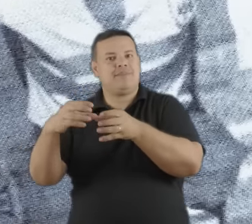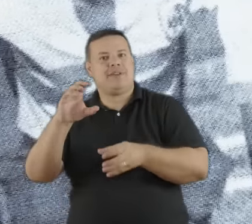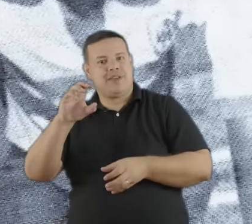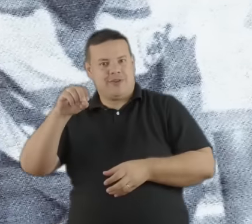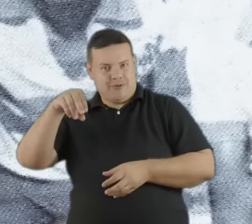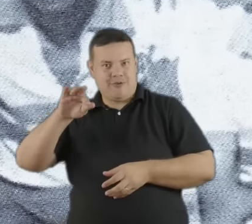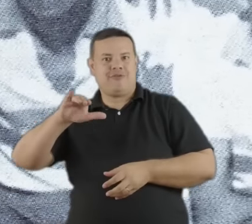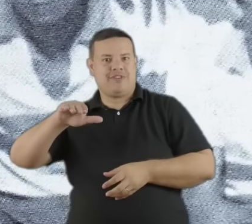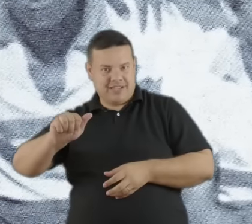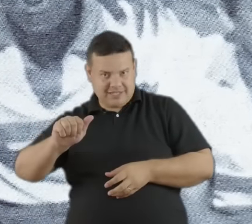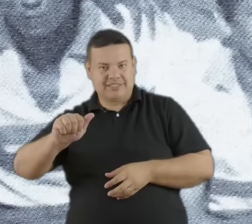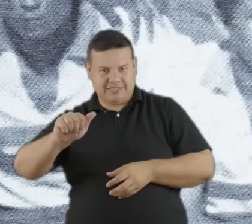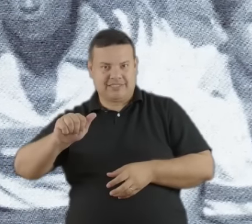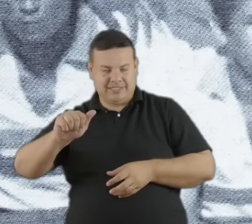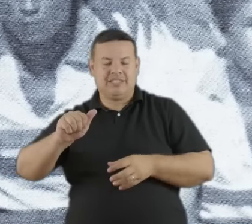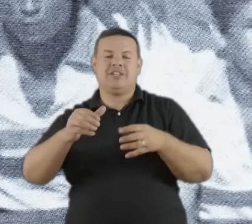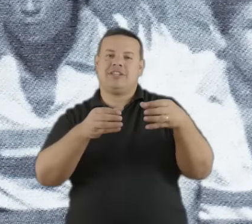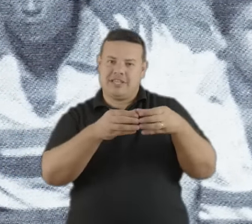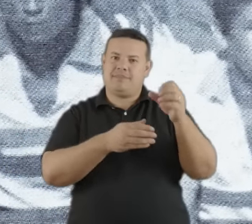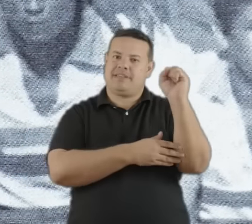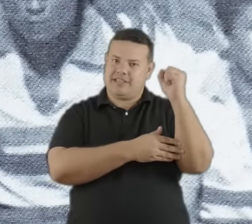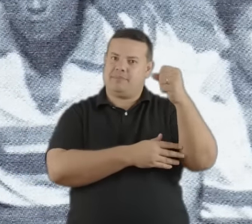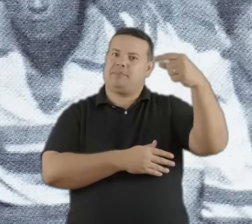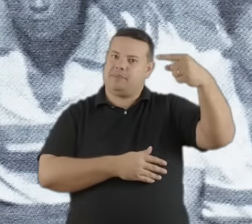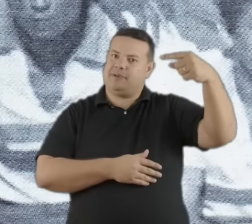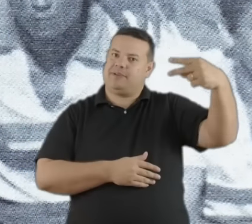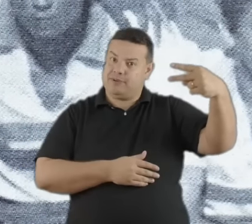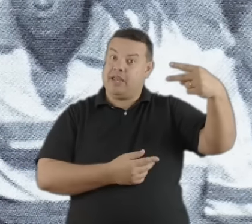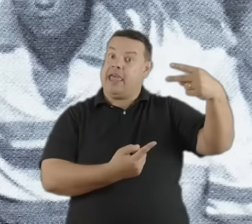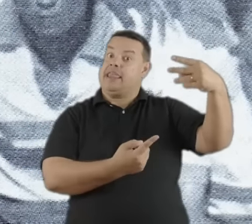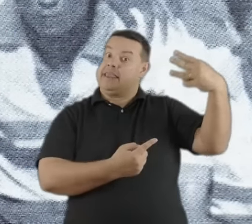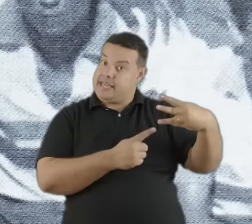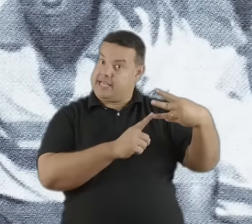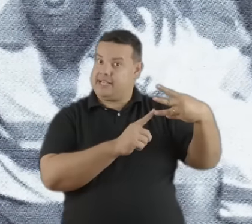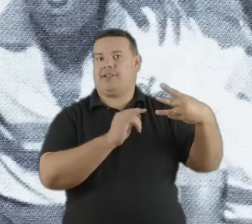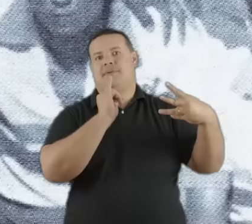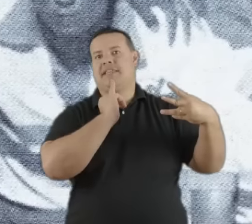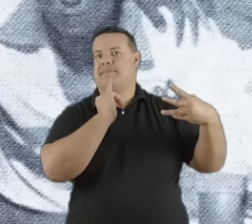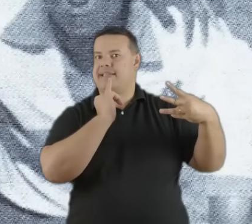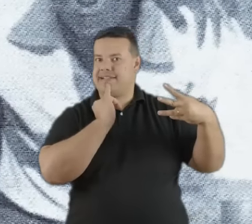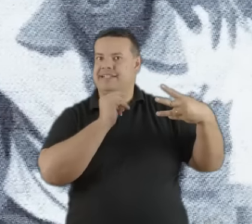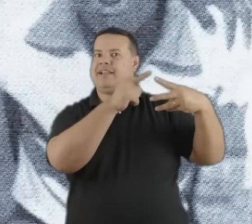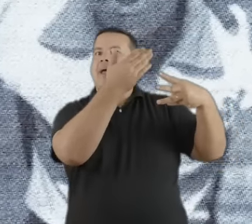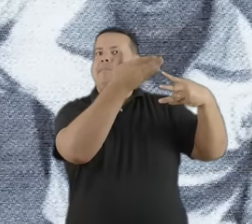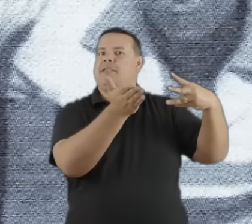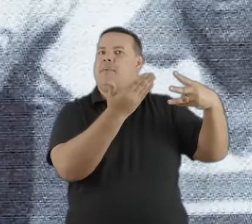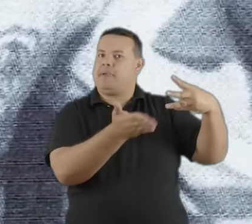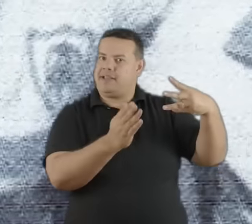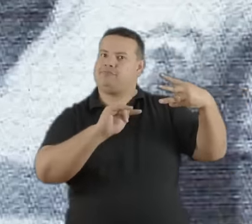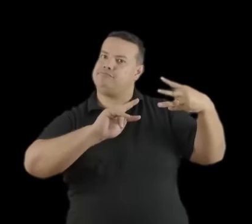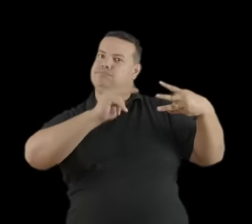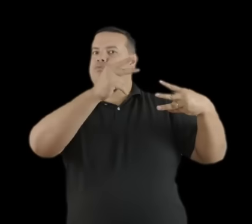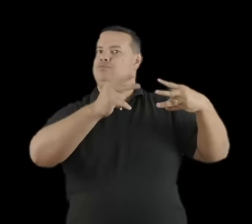Confiança lideravam o certame, mas duas zebras tiraram os rivais do páreo e colocaram o Itabaiana